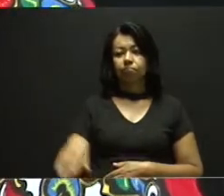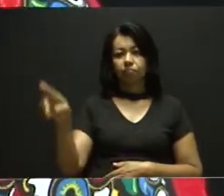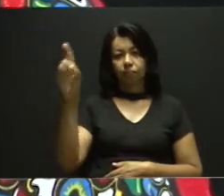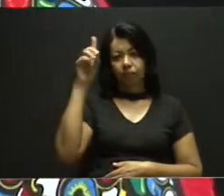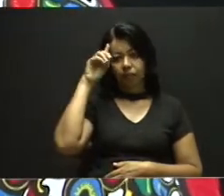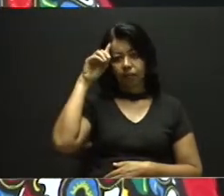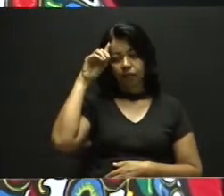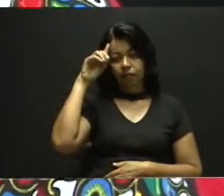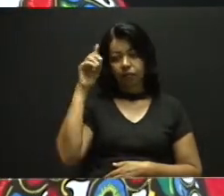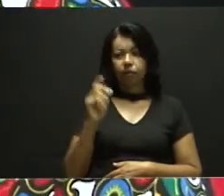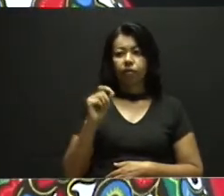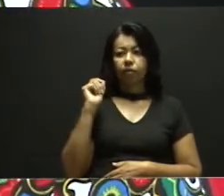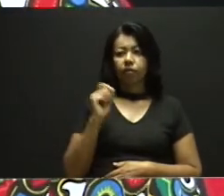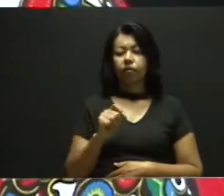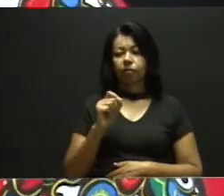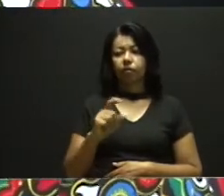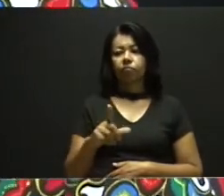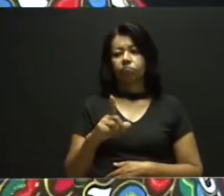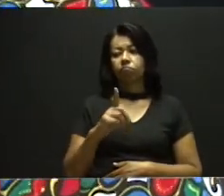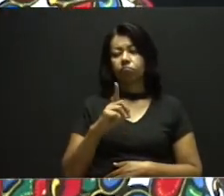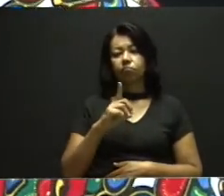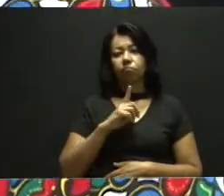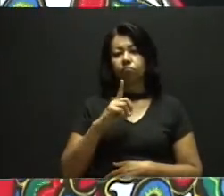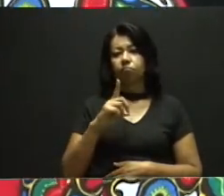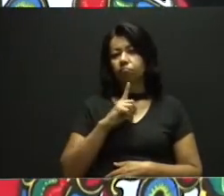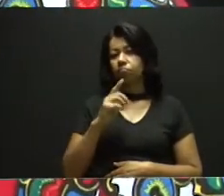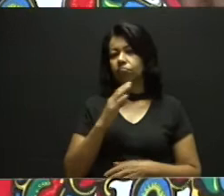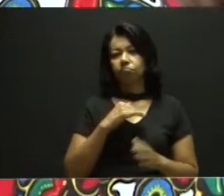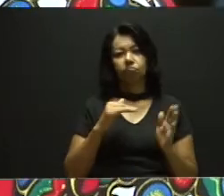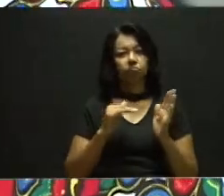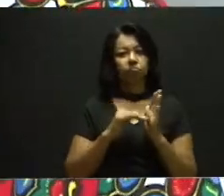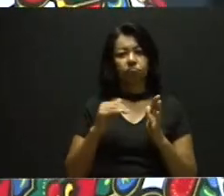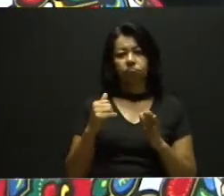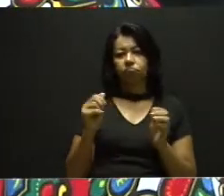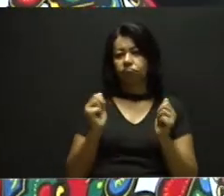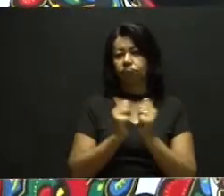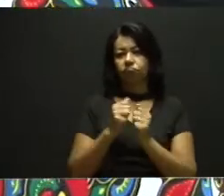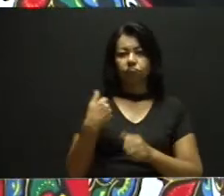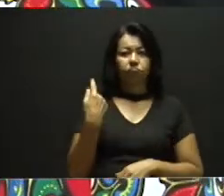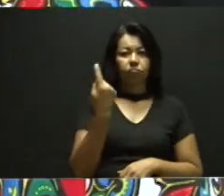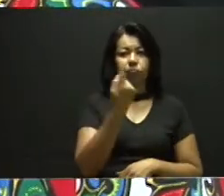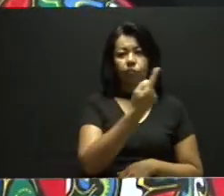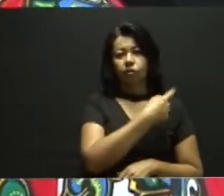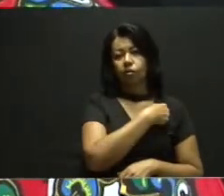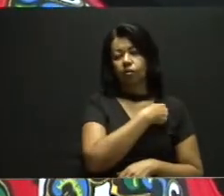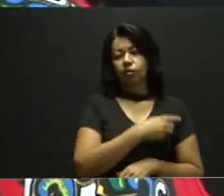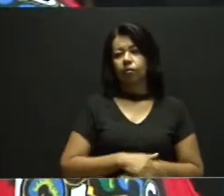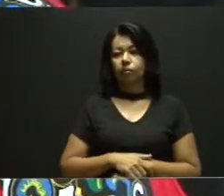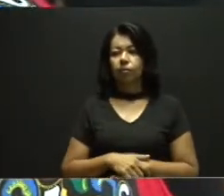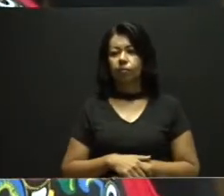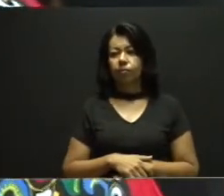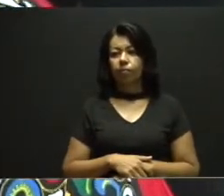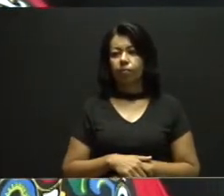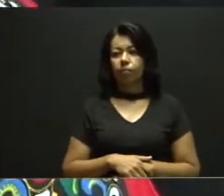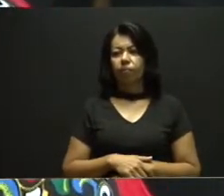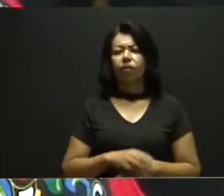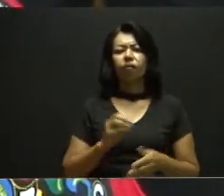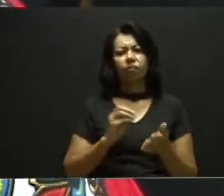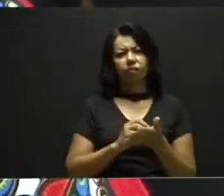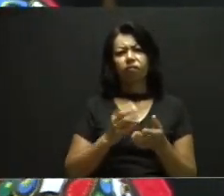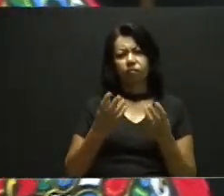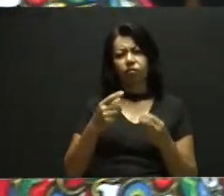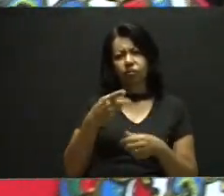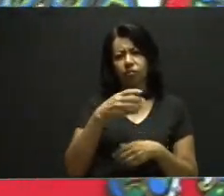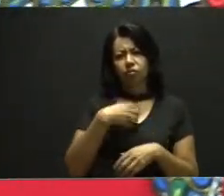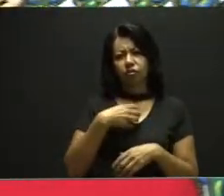que tem a ver muito com cada um de nós você acha que falta muito no seu modo